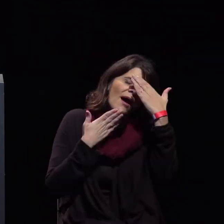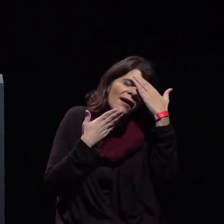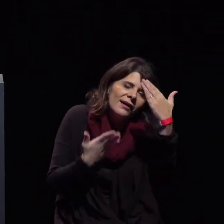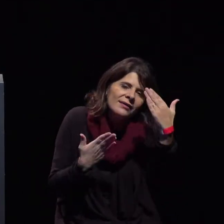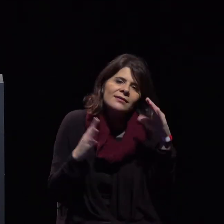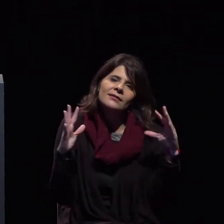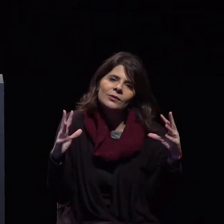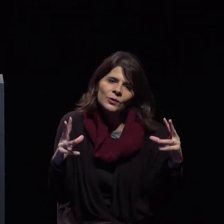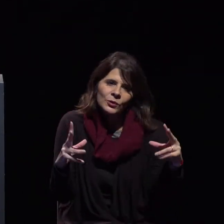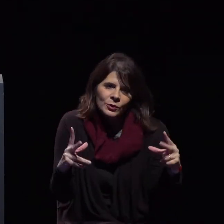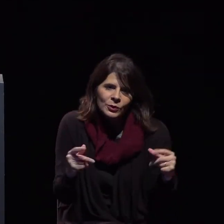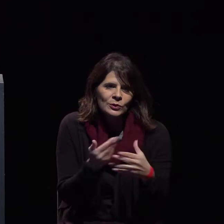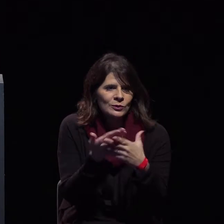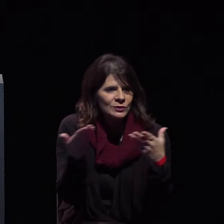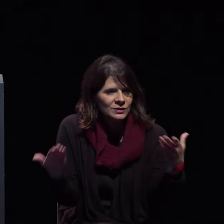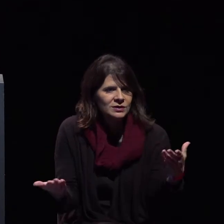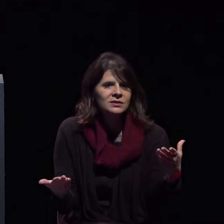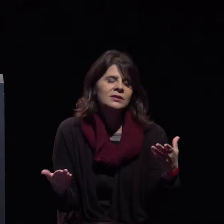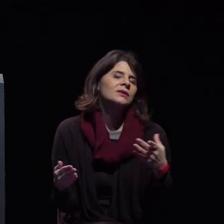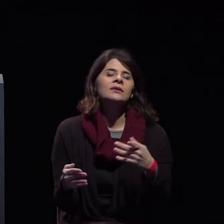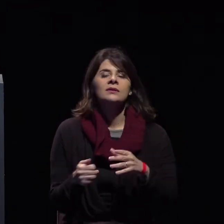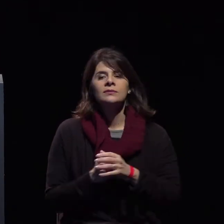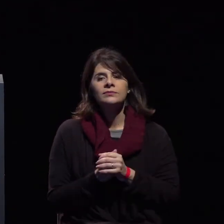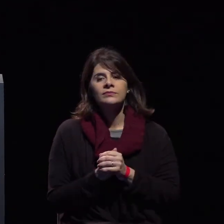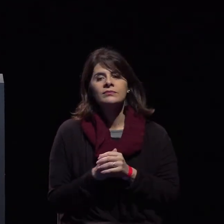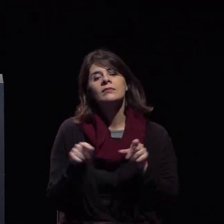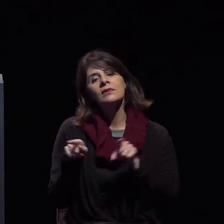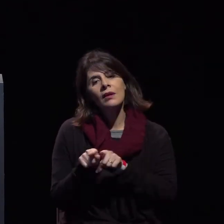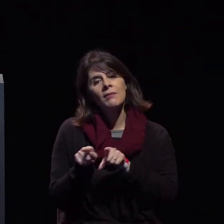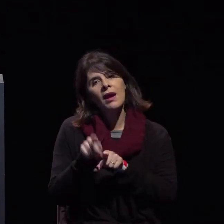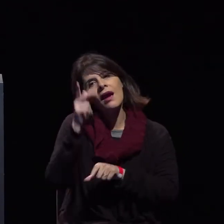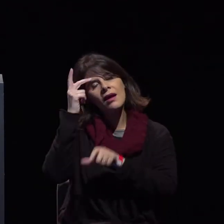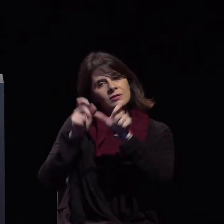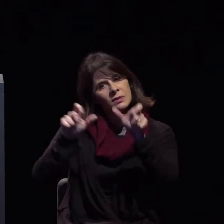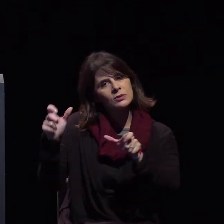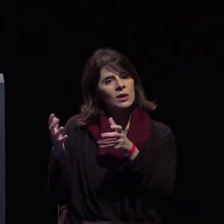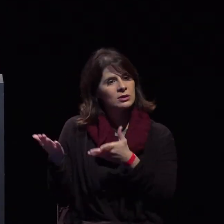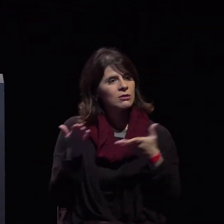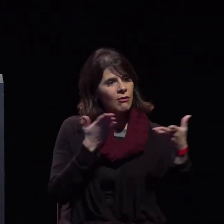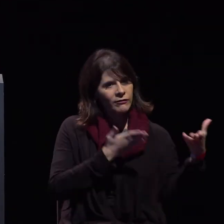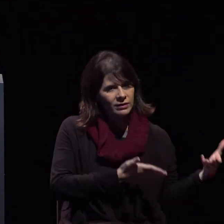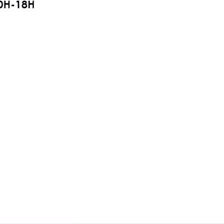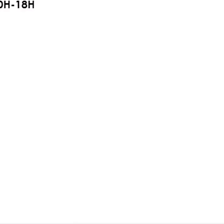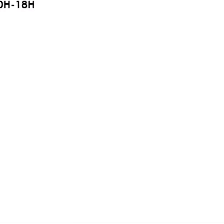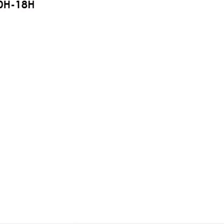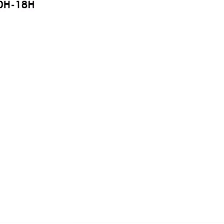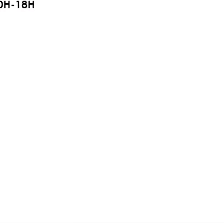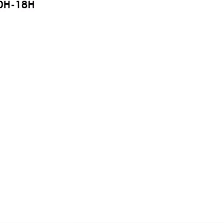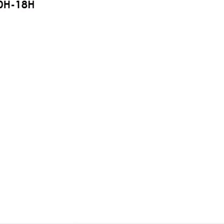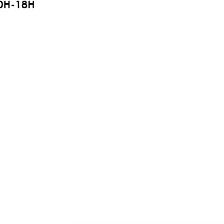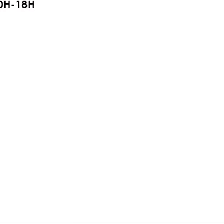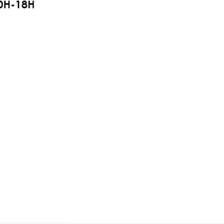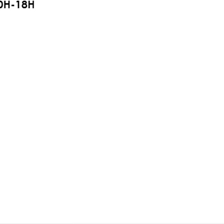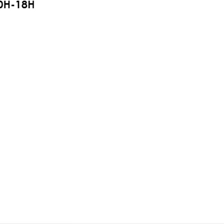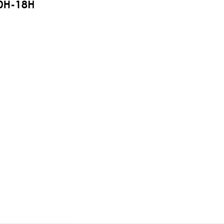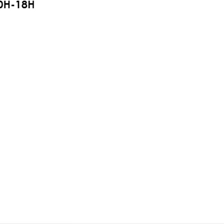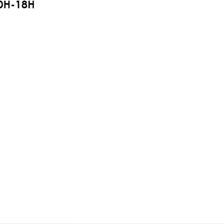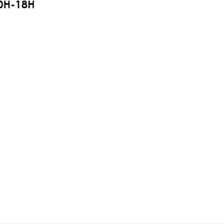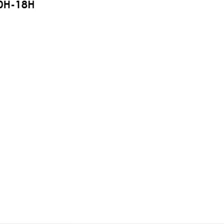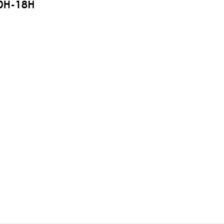vocês, em especial a presença das convidadas que apresentarão ou mediarão a fala de